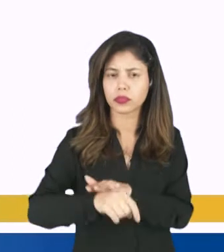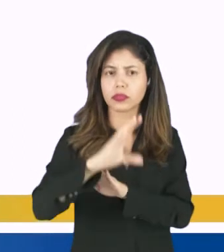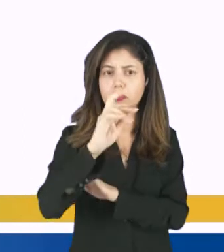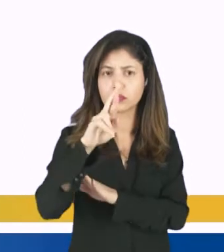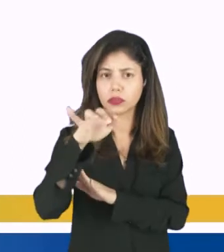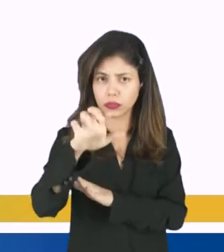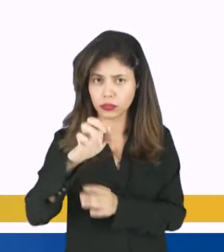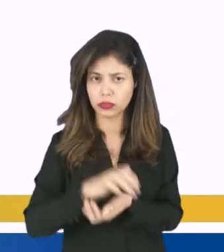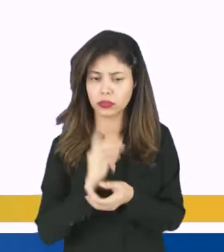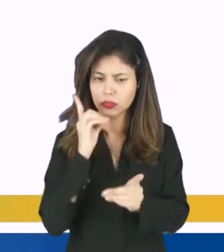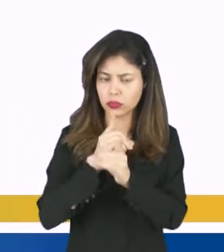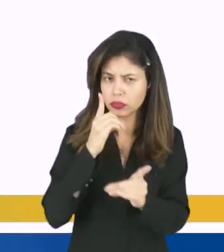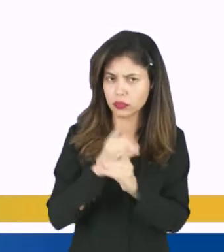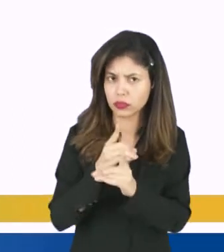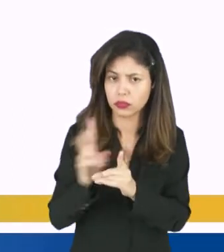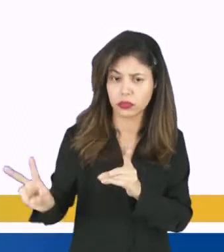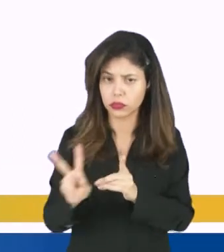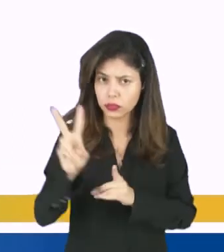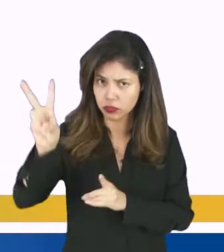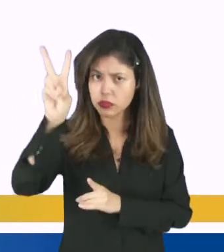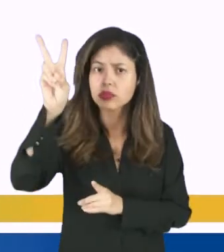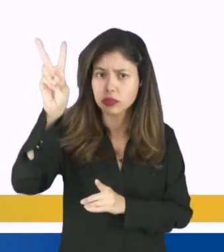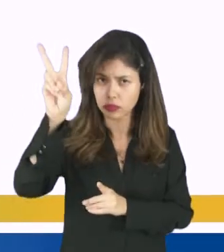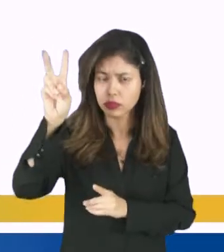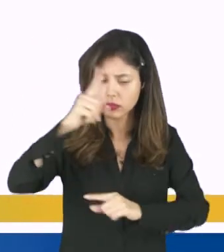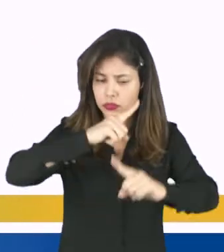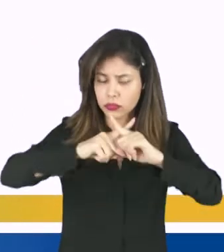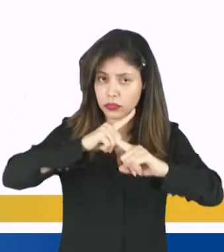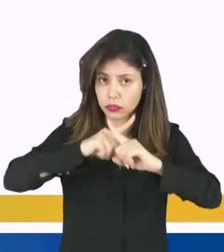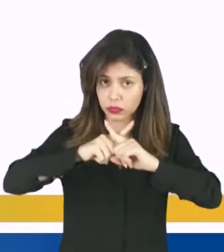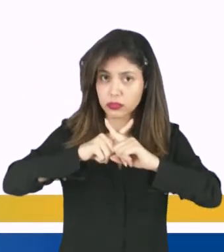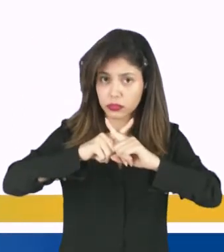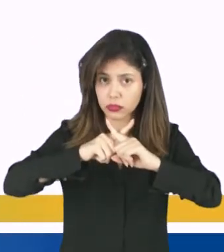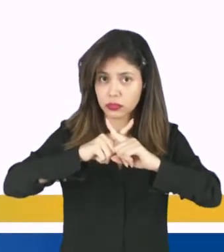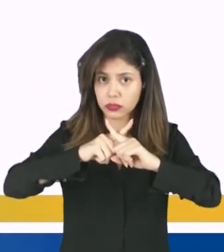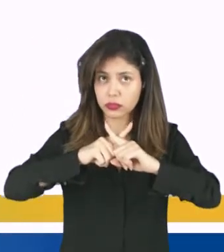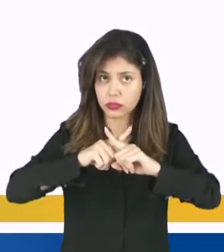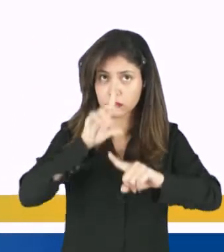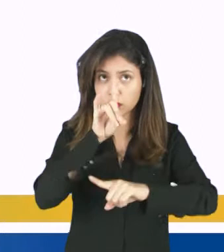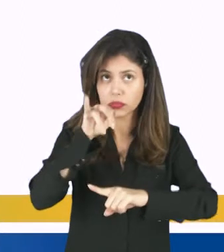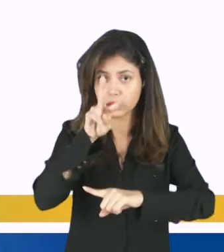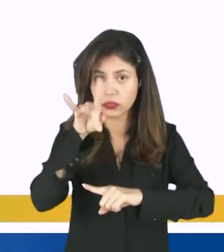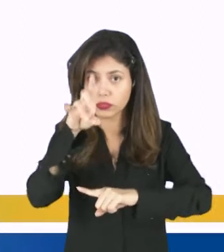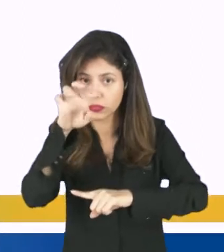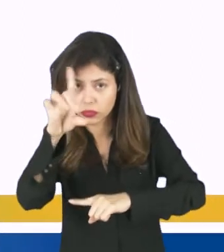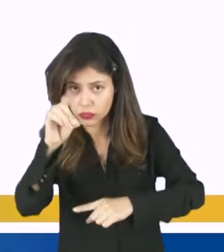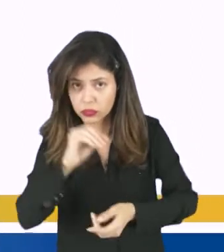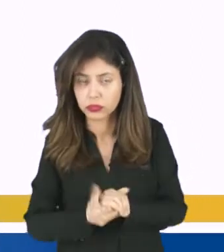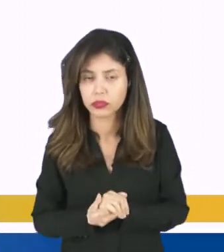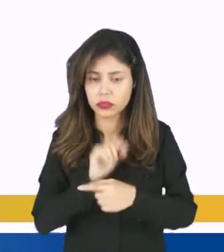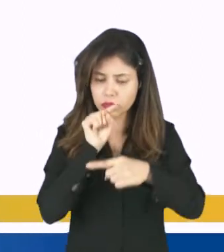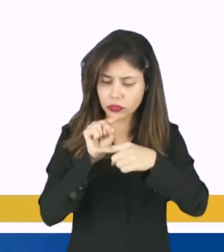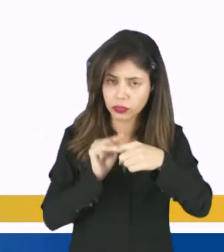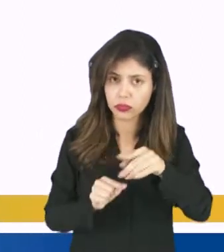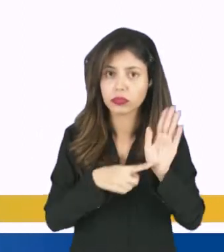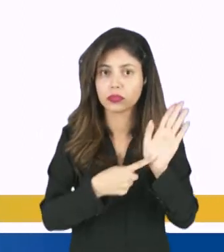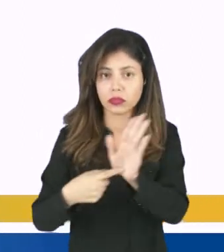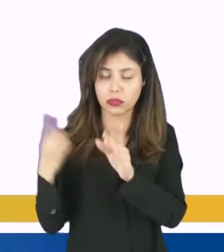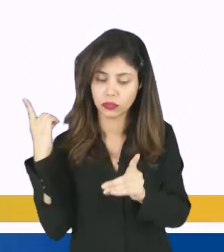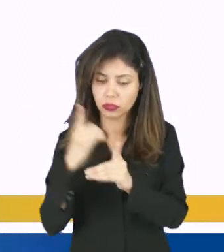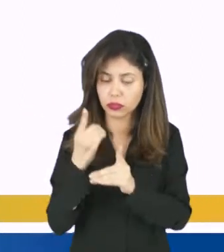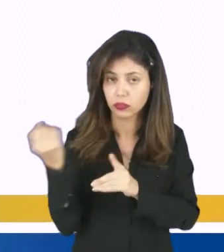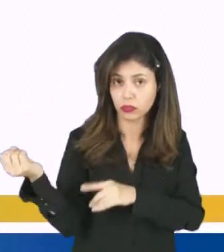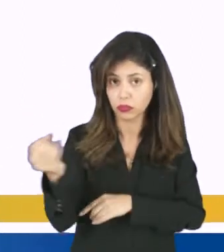1 é igual a 1 ao cubo menos 2 vezes 1 ao quadrado, mais 1 menos 5. E aí,